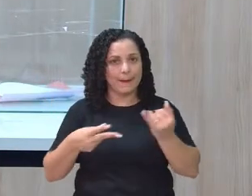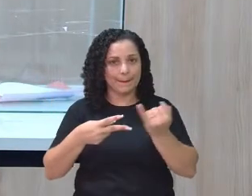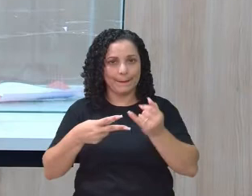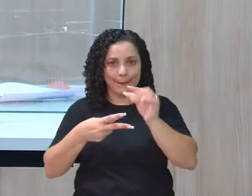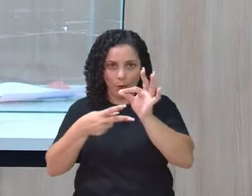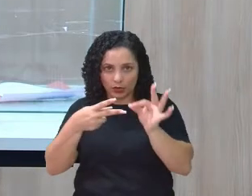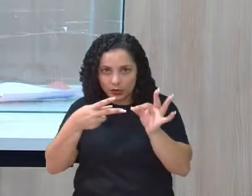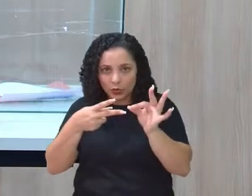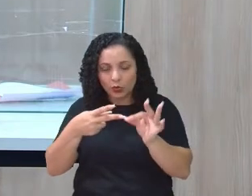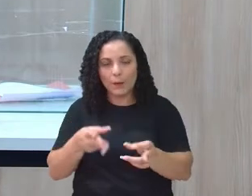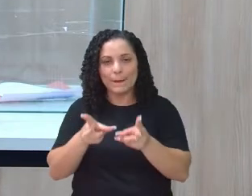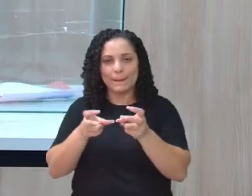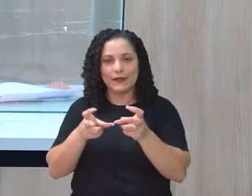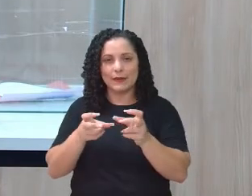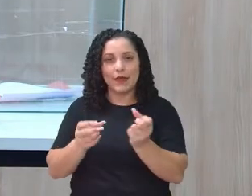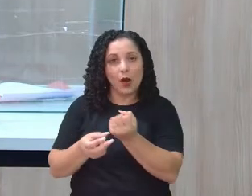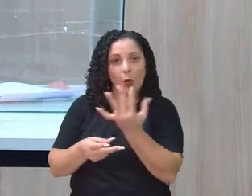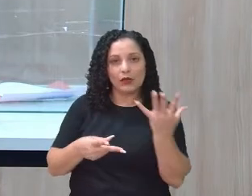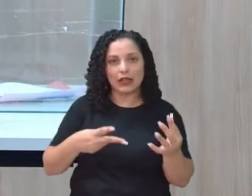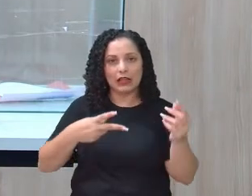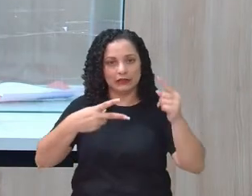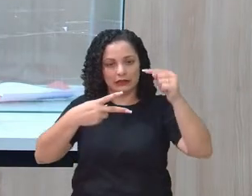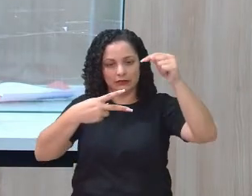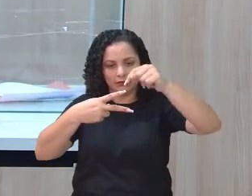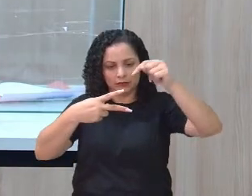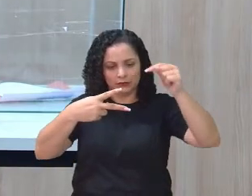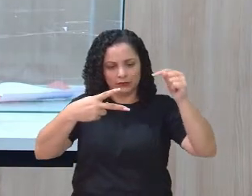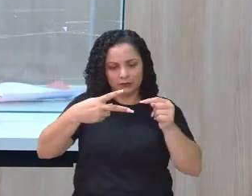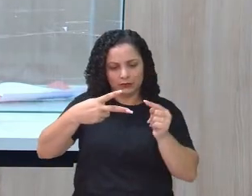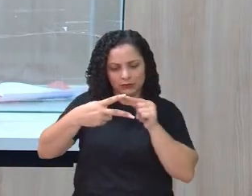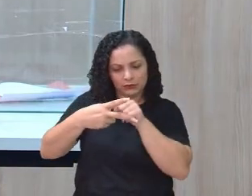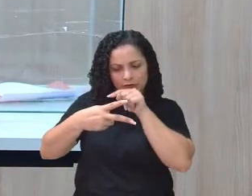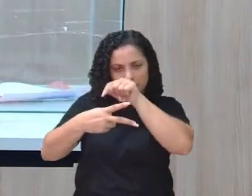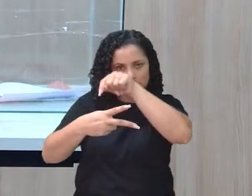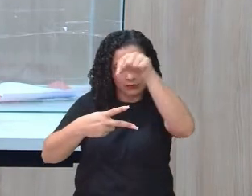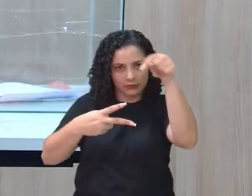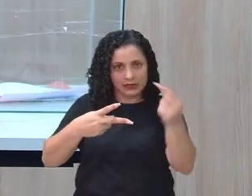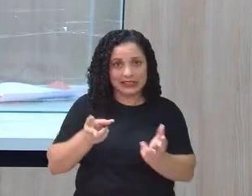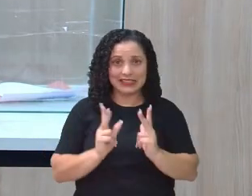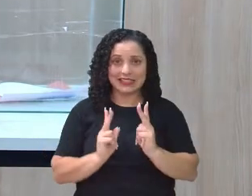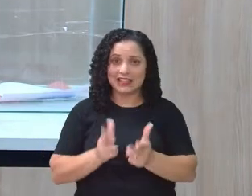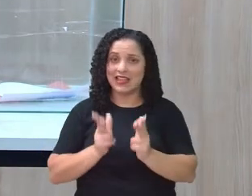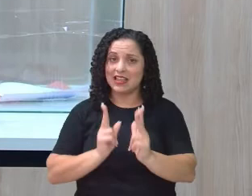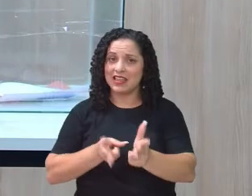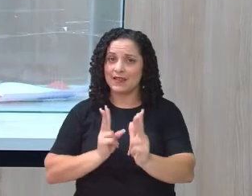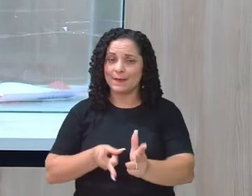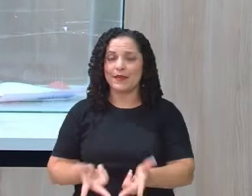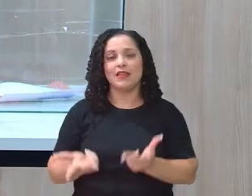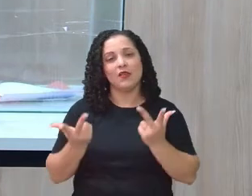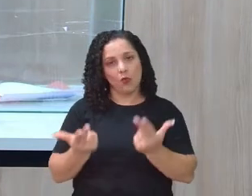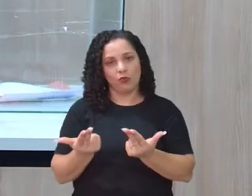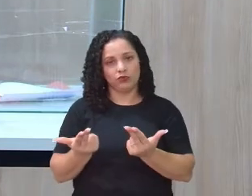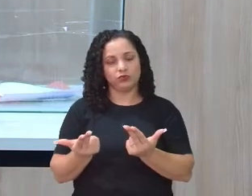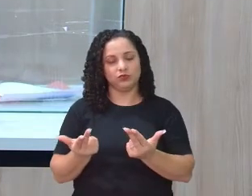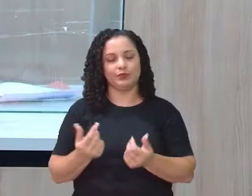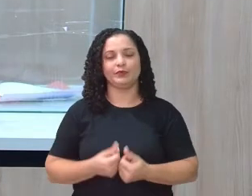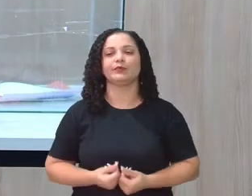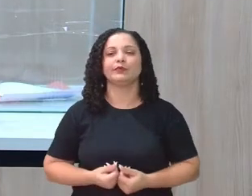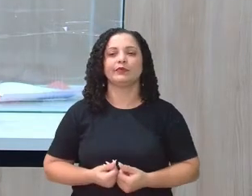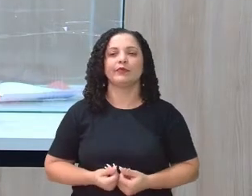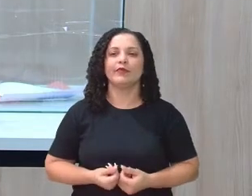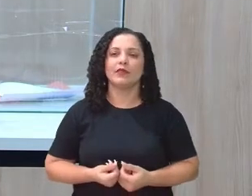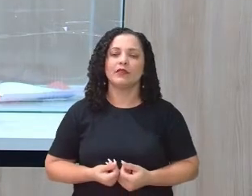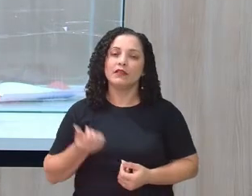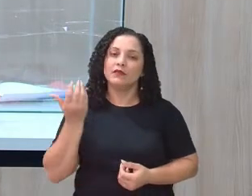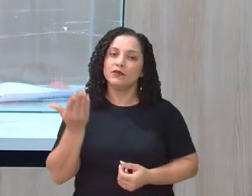a quantidade de lados, ângulos e vértices, elas são sempre iguais, certo? Então, toda vez que você